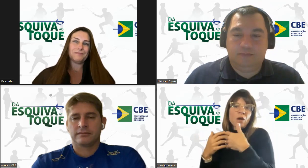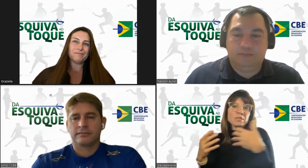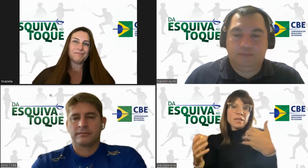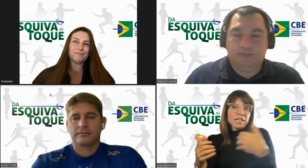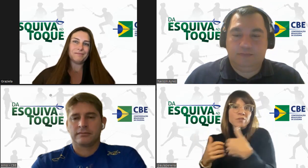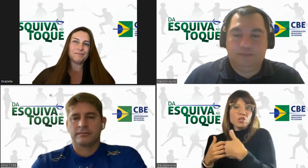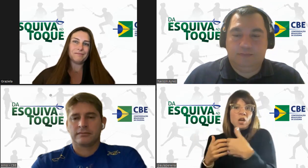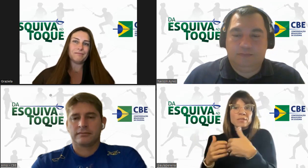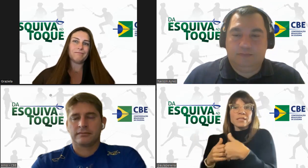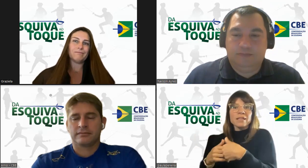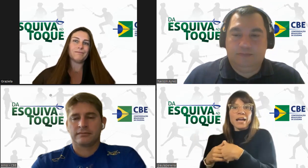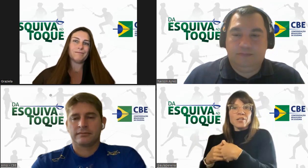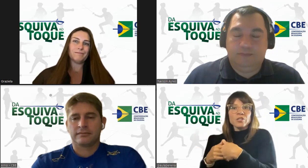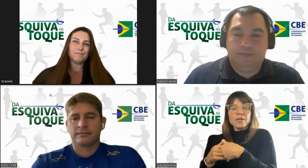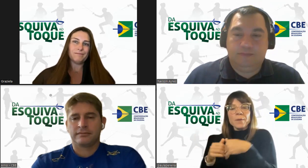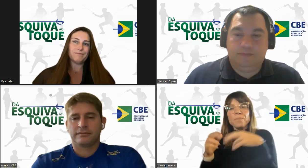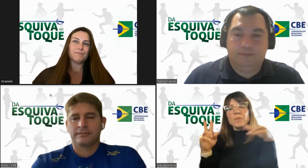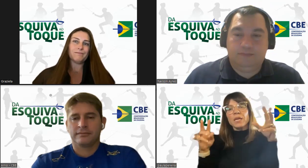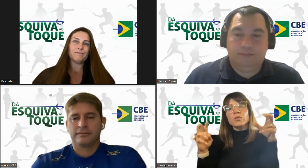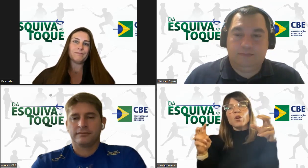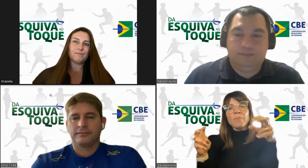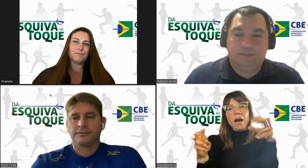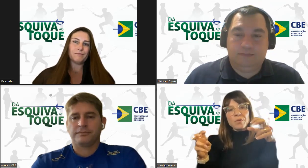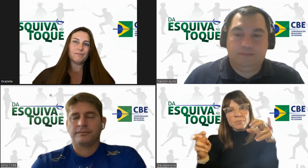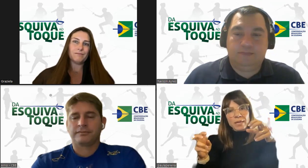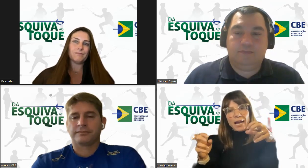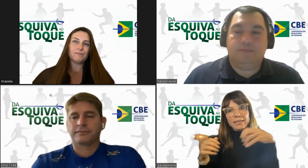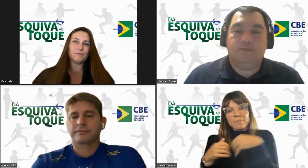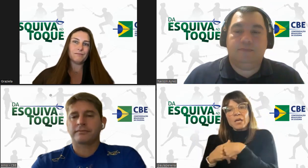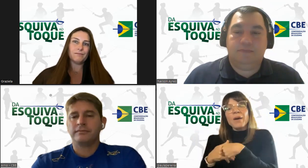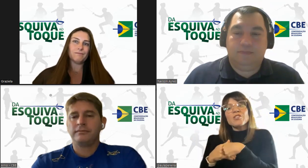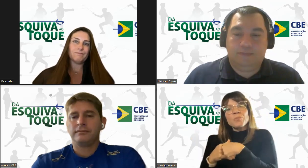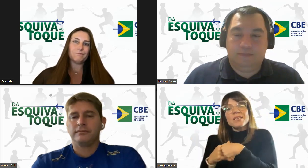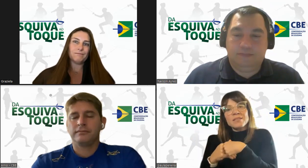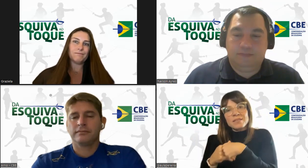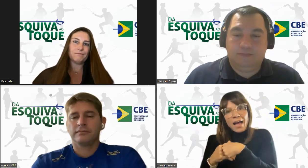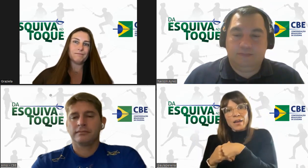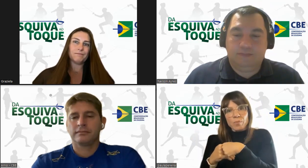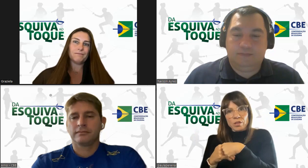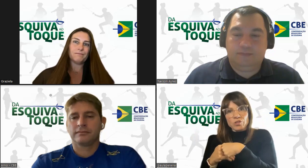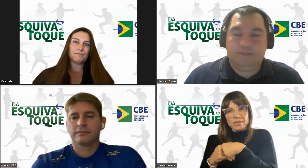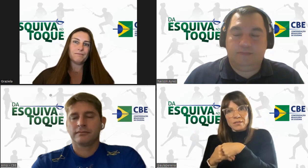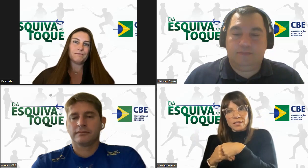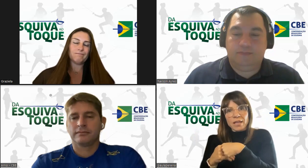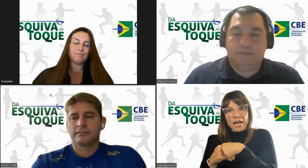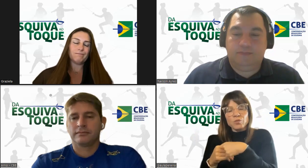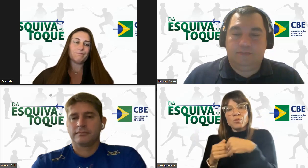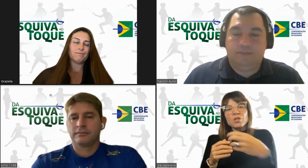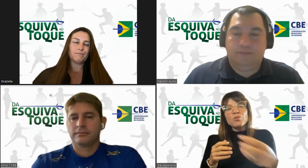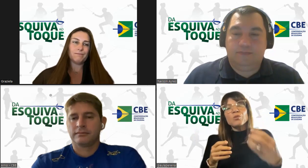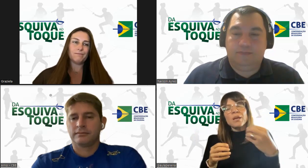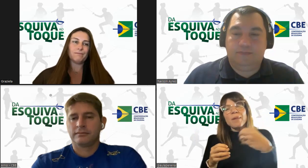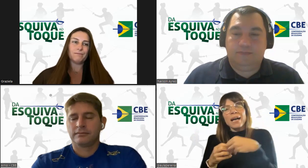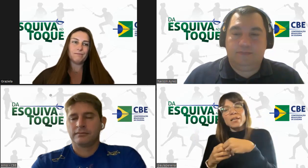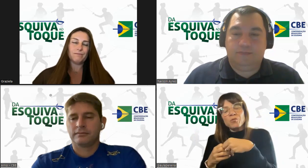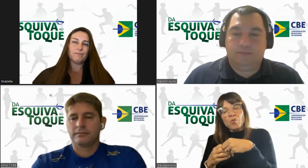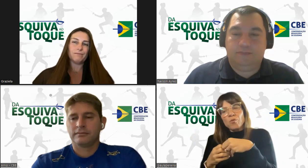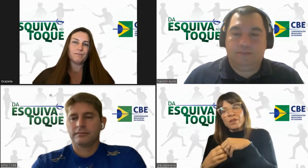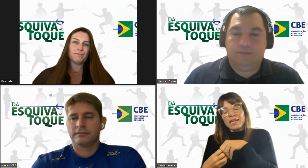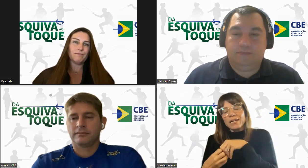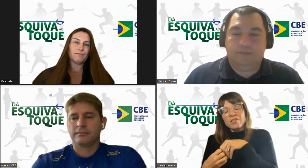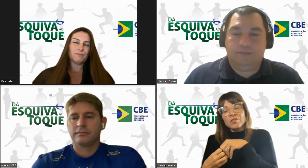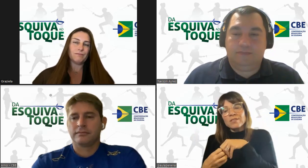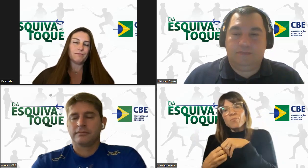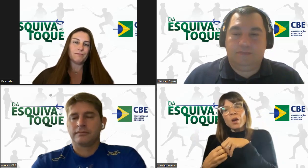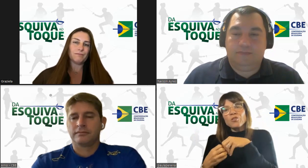isso vai gerar um stress vai gerar uma ansiedade normal e esperada então é administrar realmente essa ansiedade por isso que o trabalho